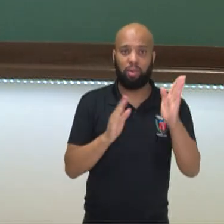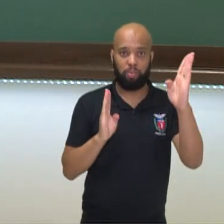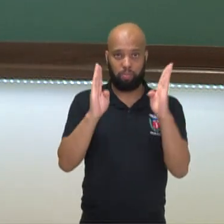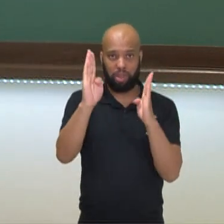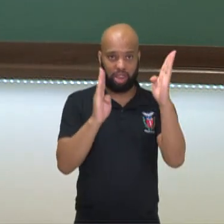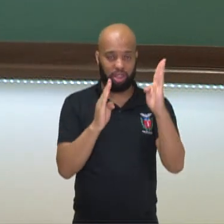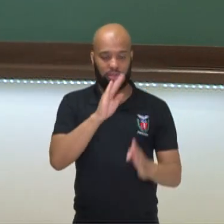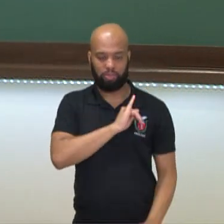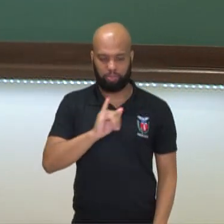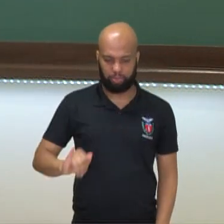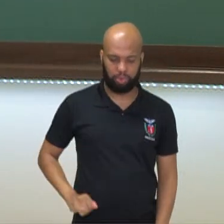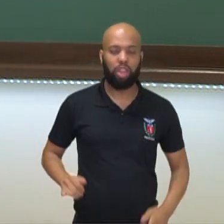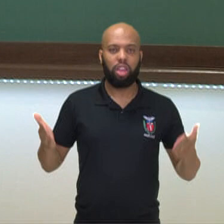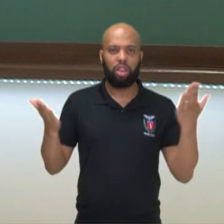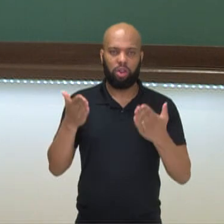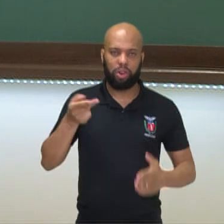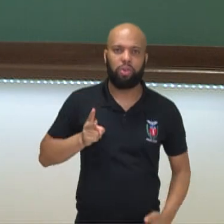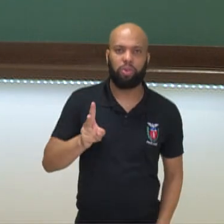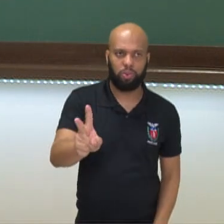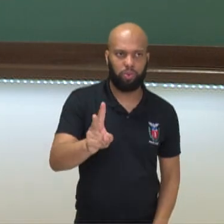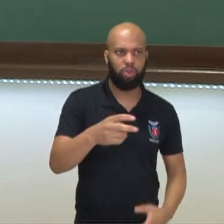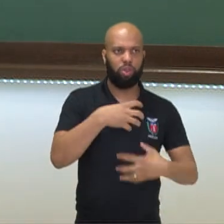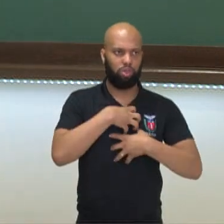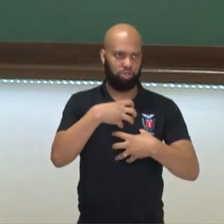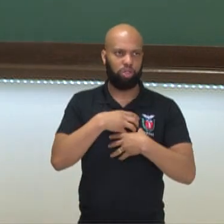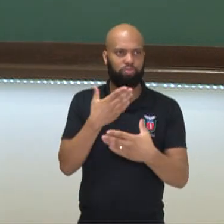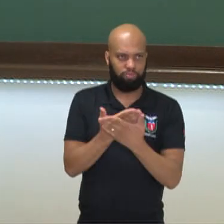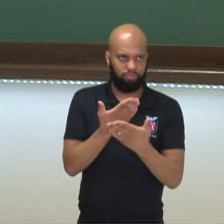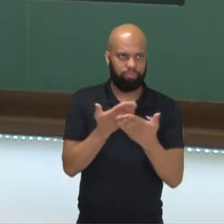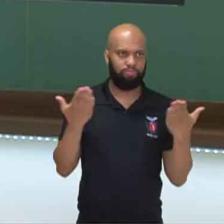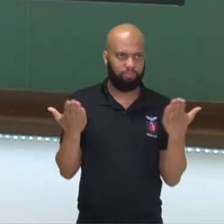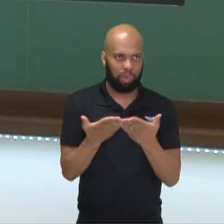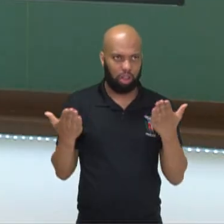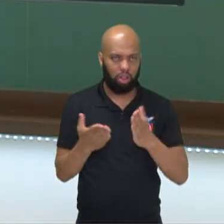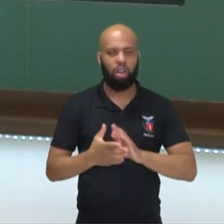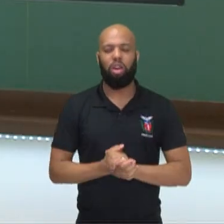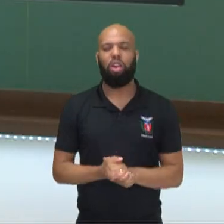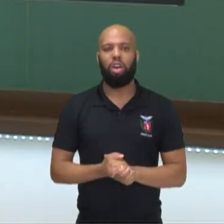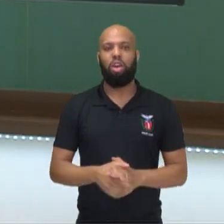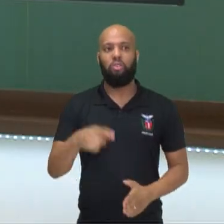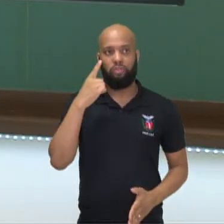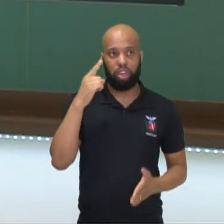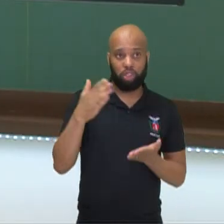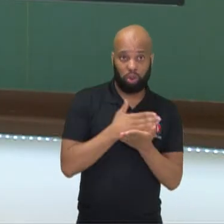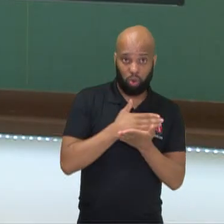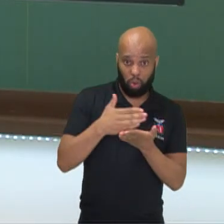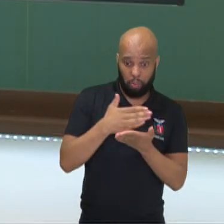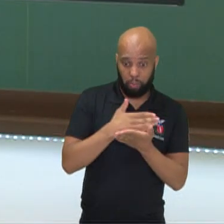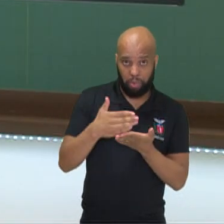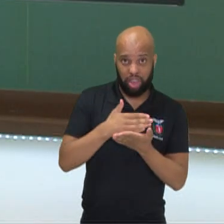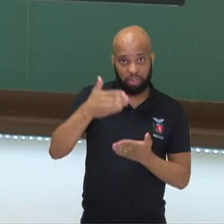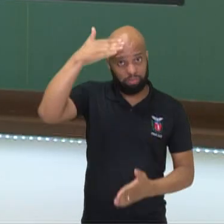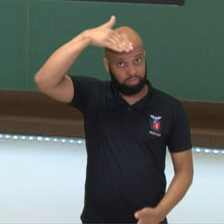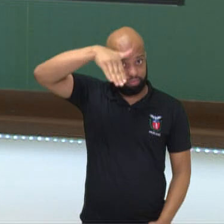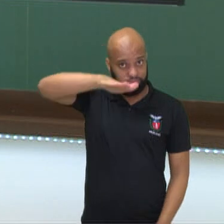imperial. Continuando, então, nessa nossa caminhada. Então, início da República no Brasil,